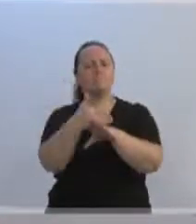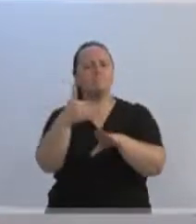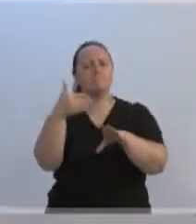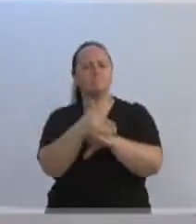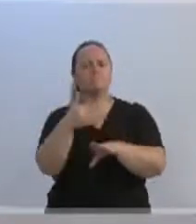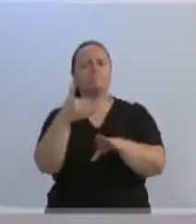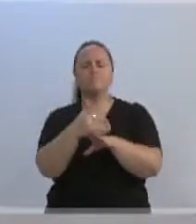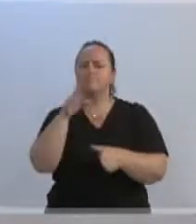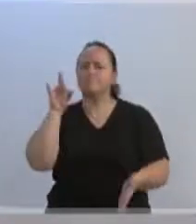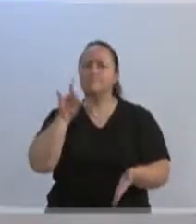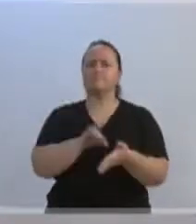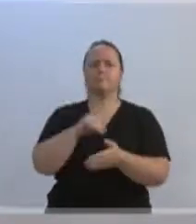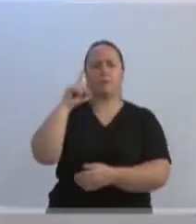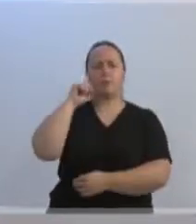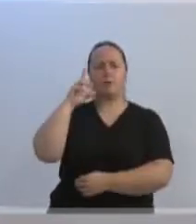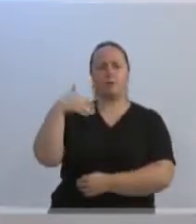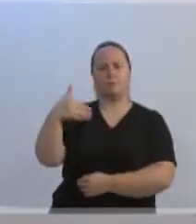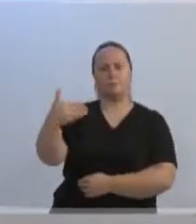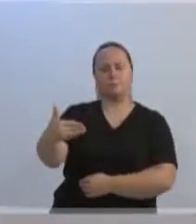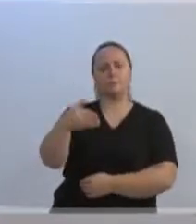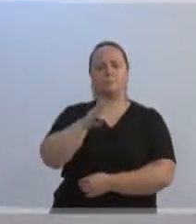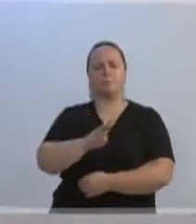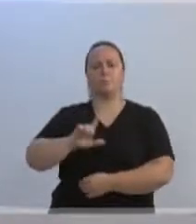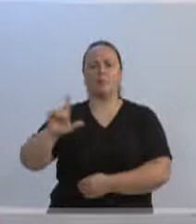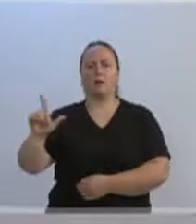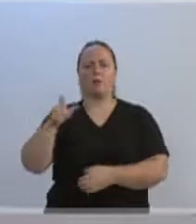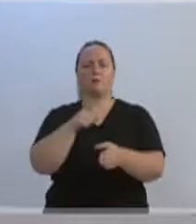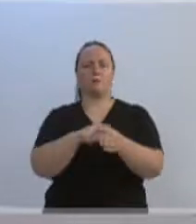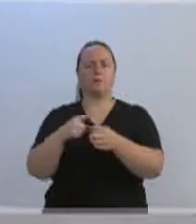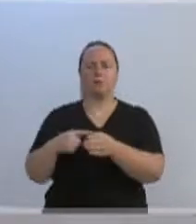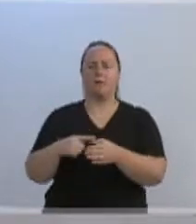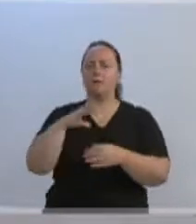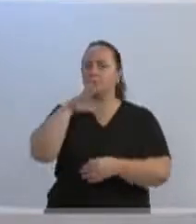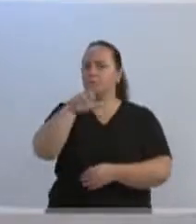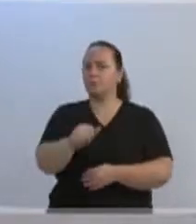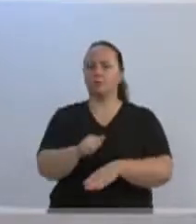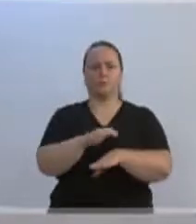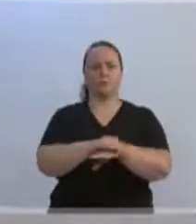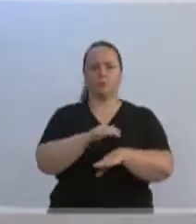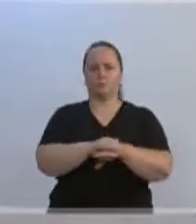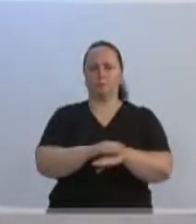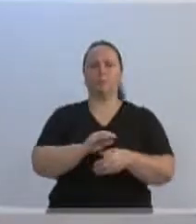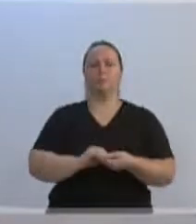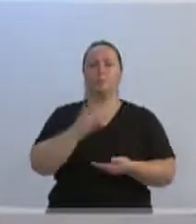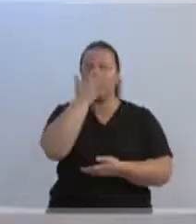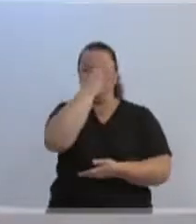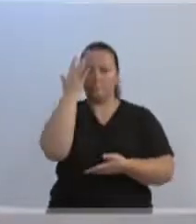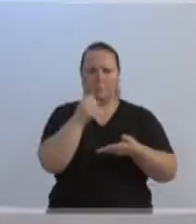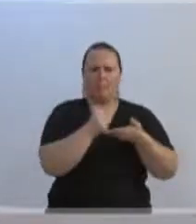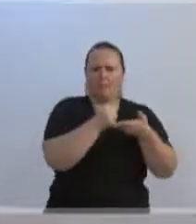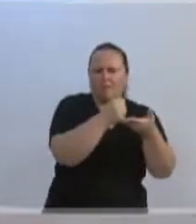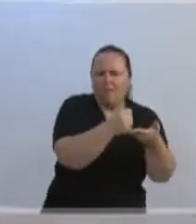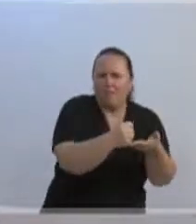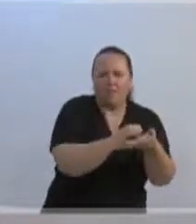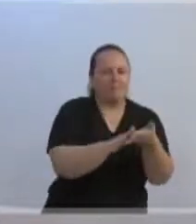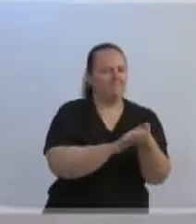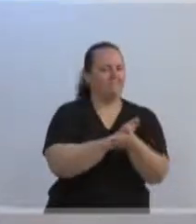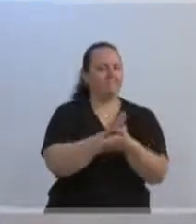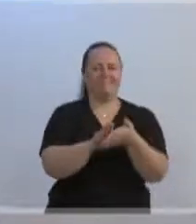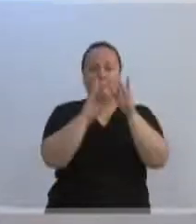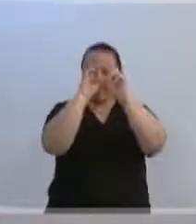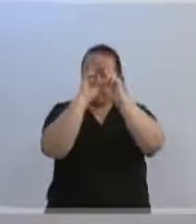do dia a dia e da cidade e de todas as realizações pessoas não precisam de favores precisam sim que sejam